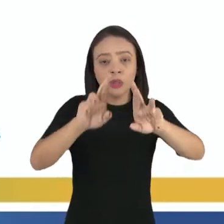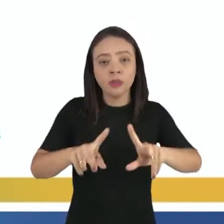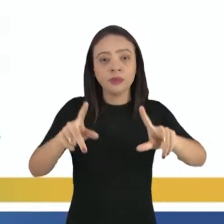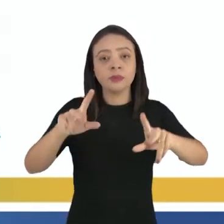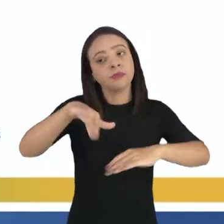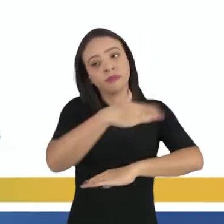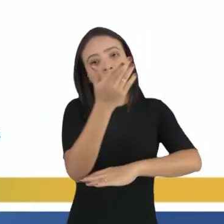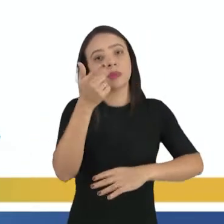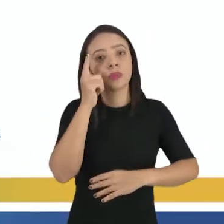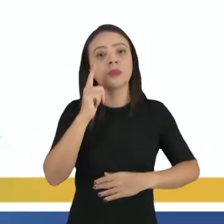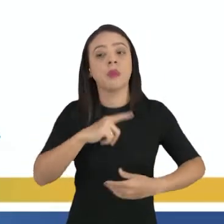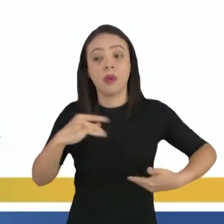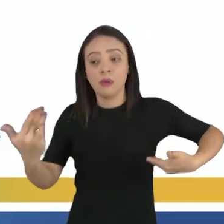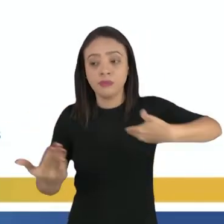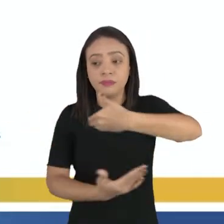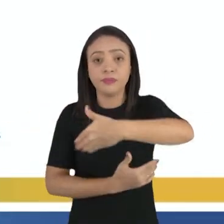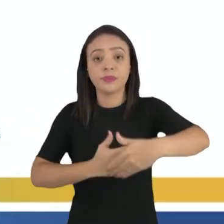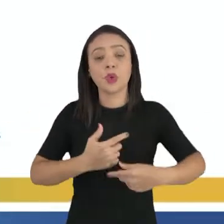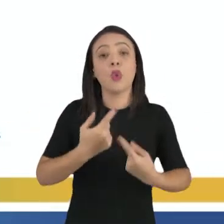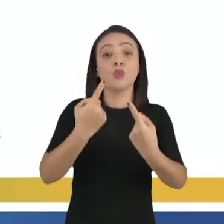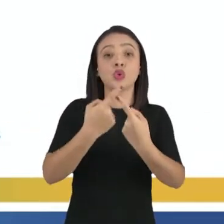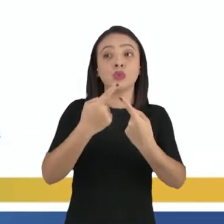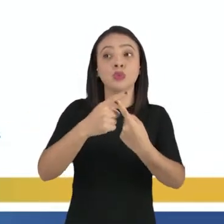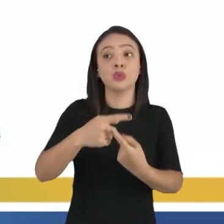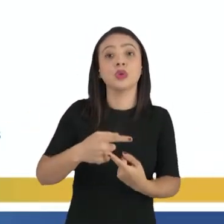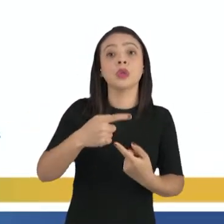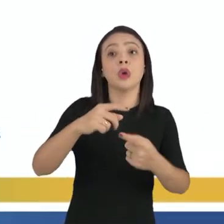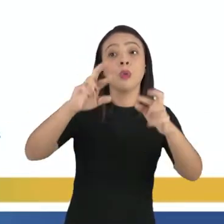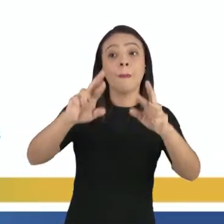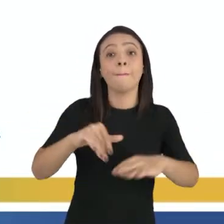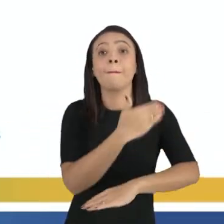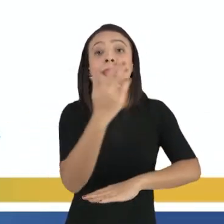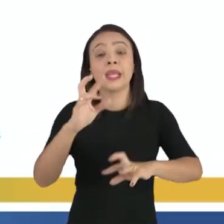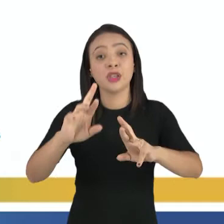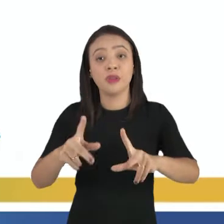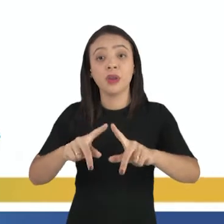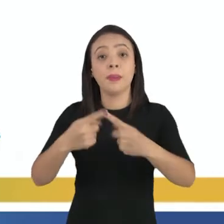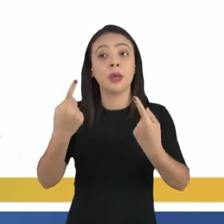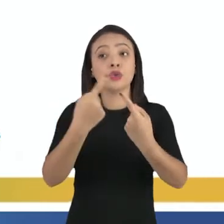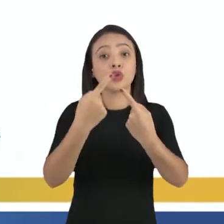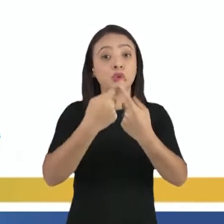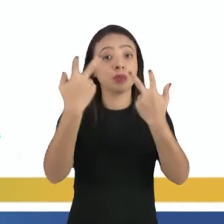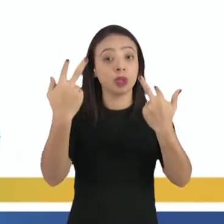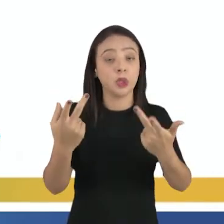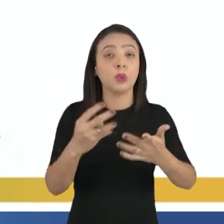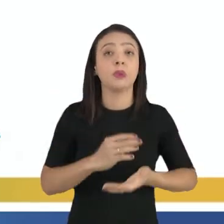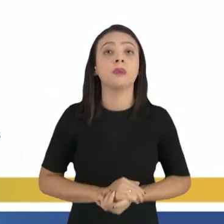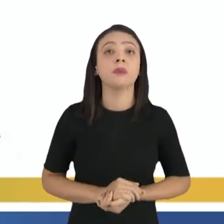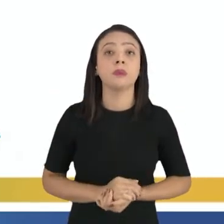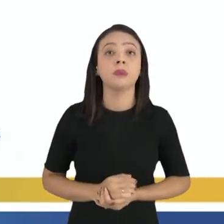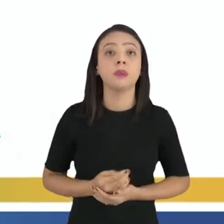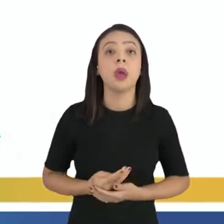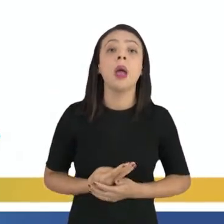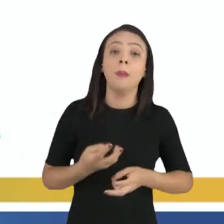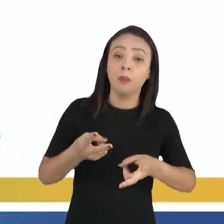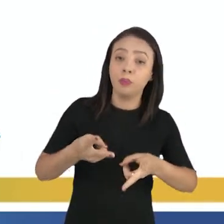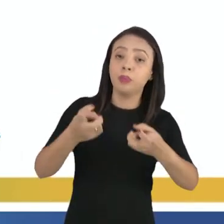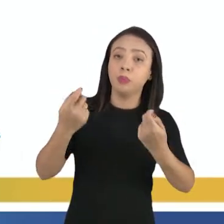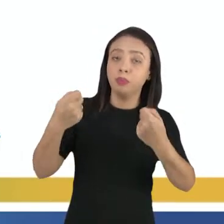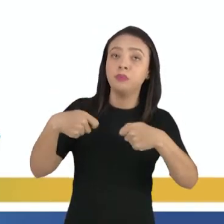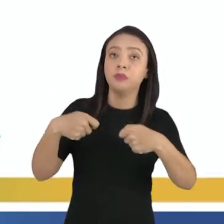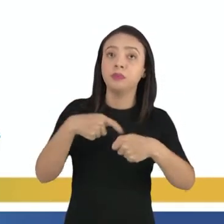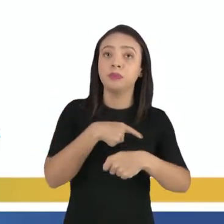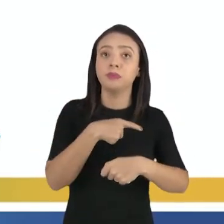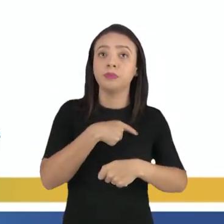interação com organismos da mesma espécie, porém plantas diferentes, ok? Como vocês podem ver na imagem, essa